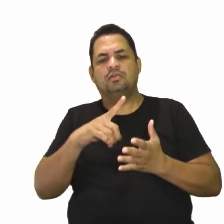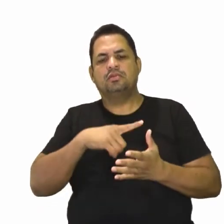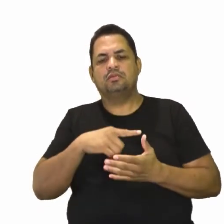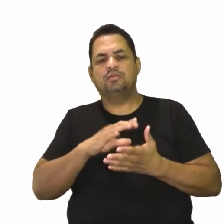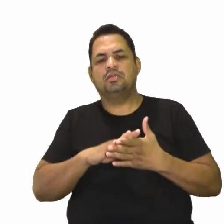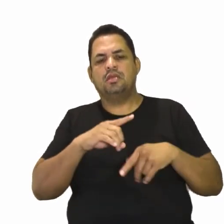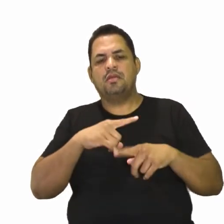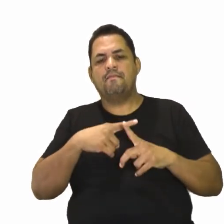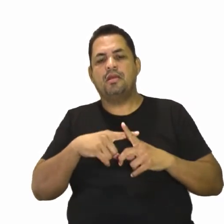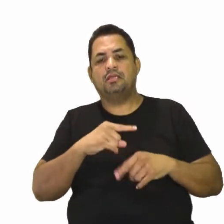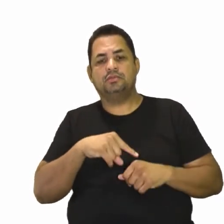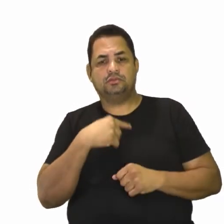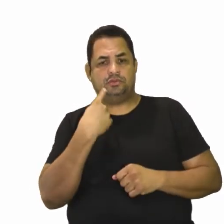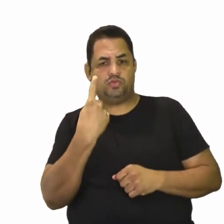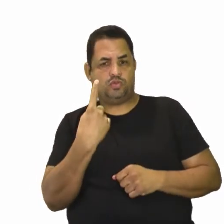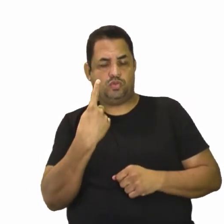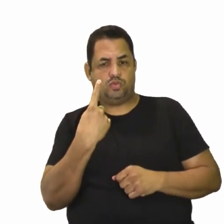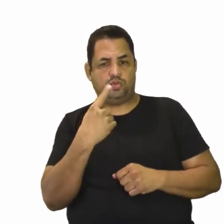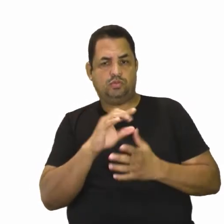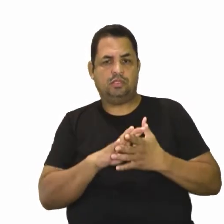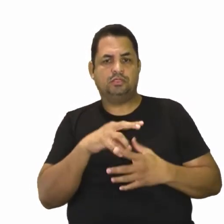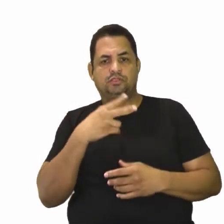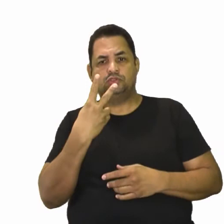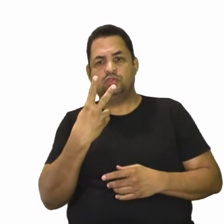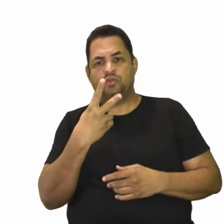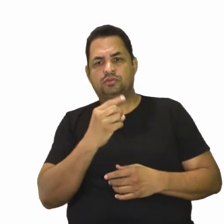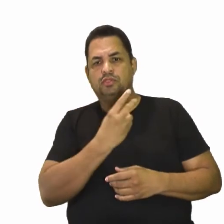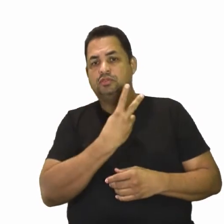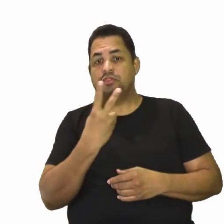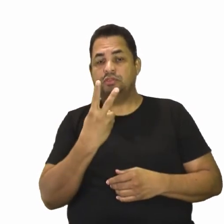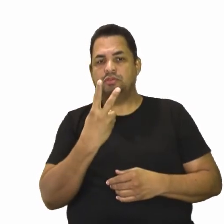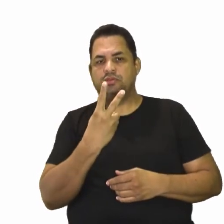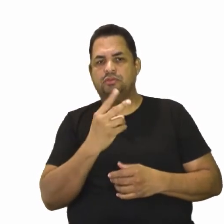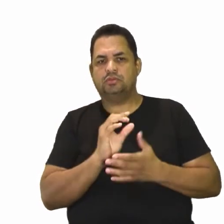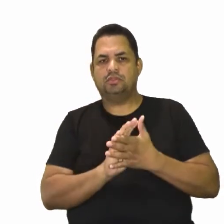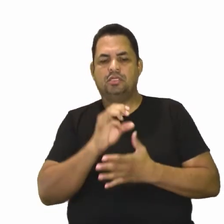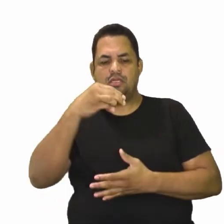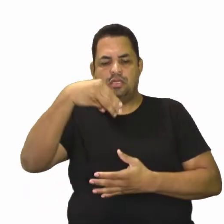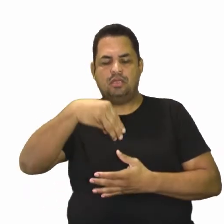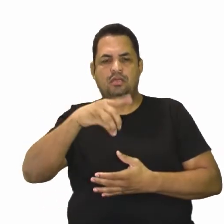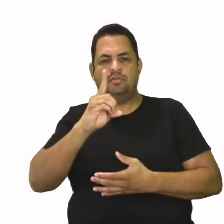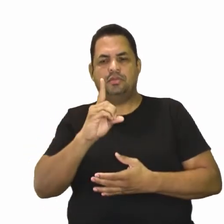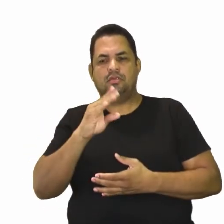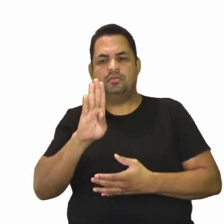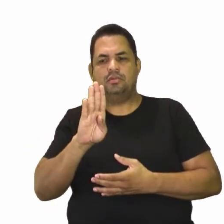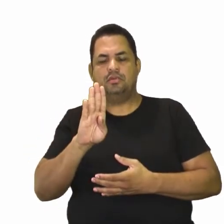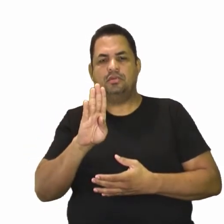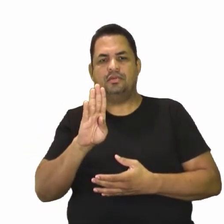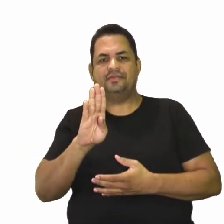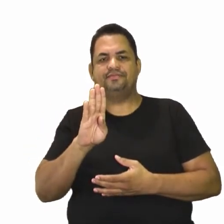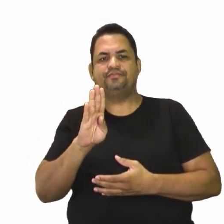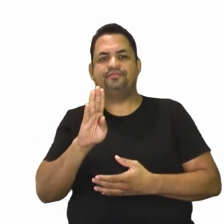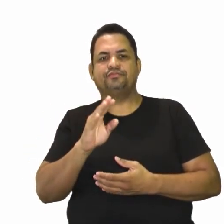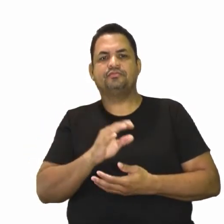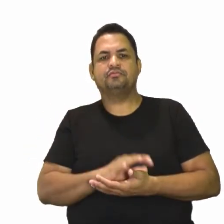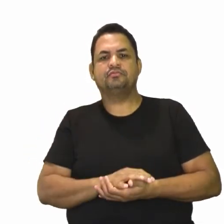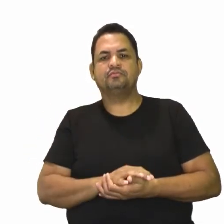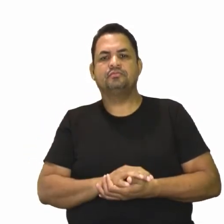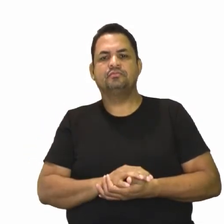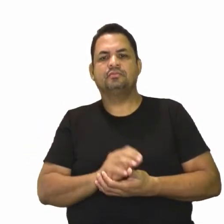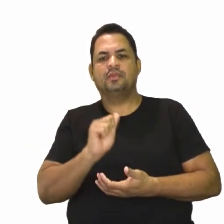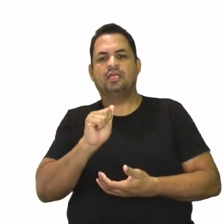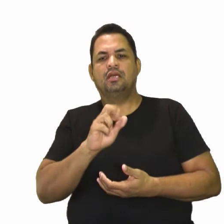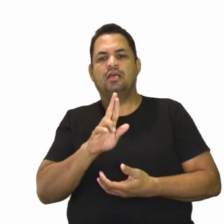mais de um partido, não mais de dois partidos, porque só era o MDB e